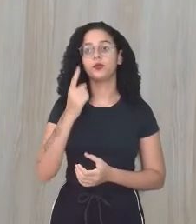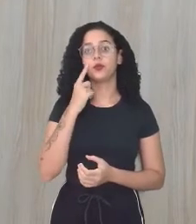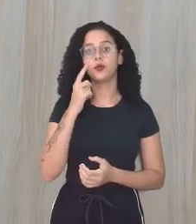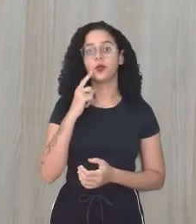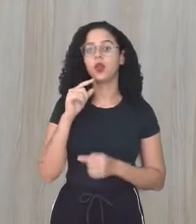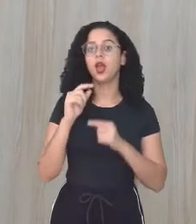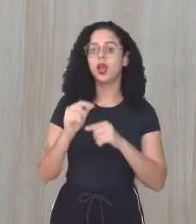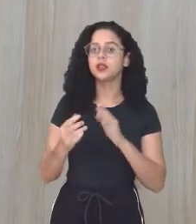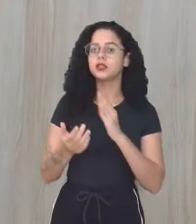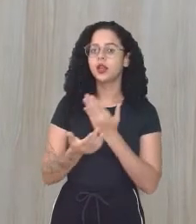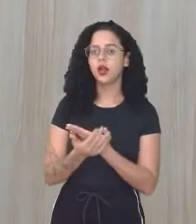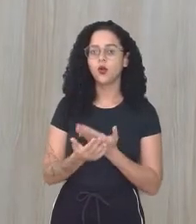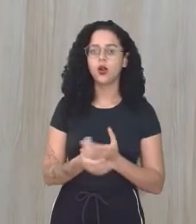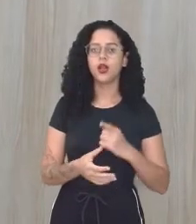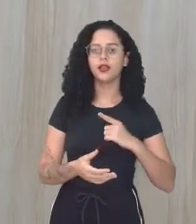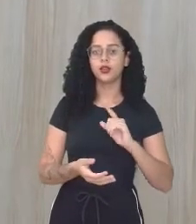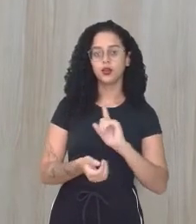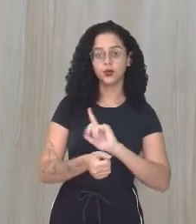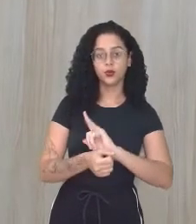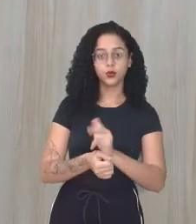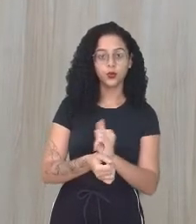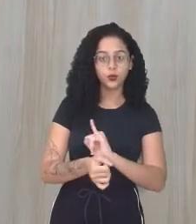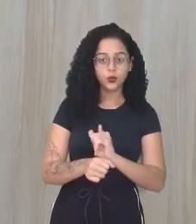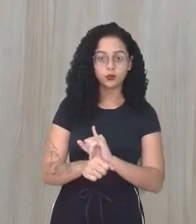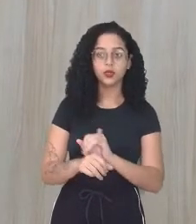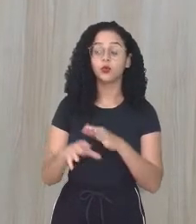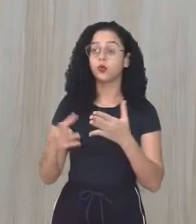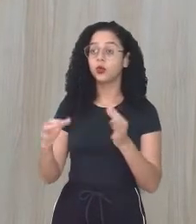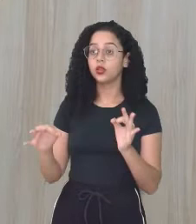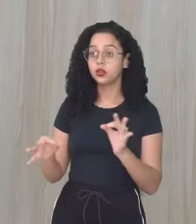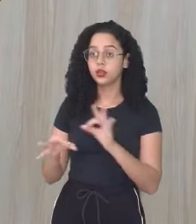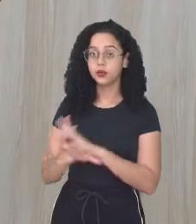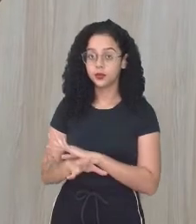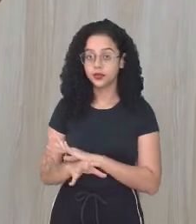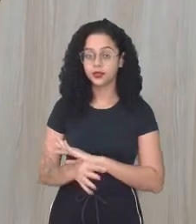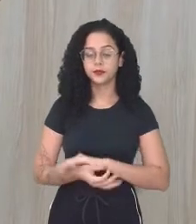Essa aula vai estar no YouTube, assim que terminar,